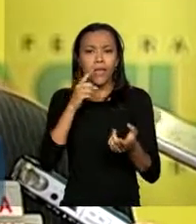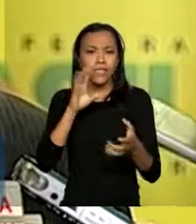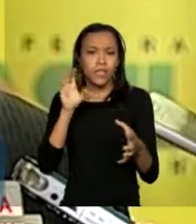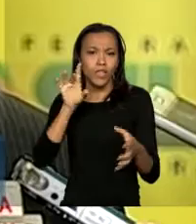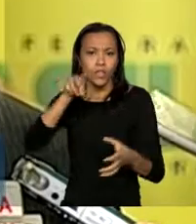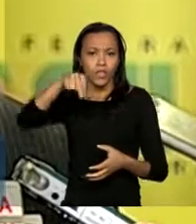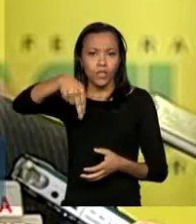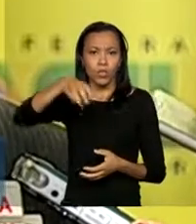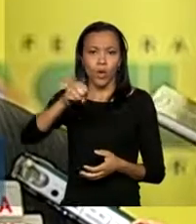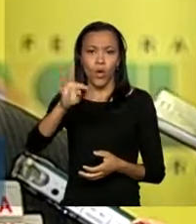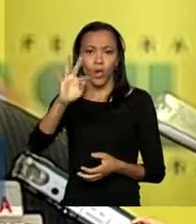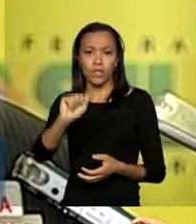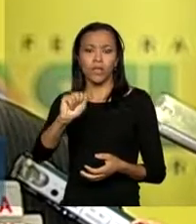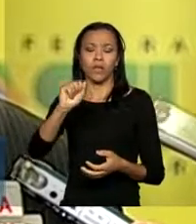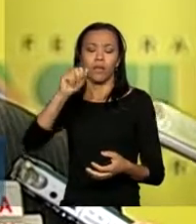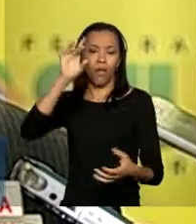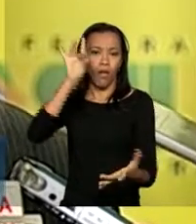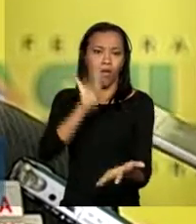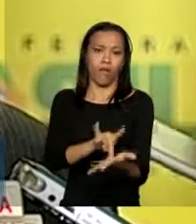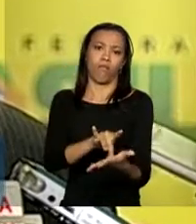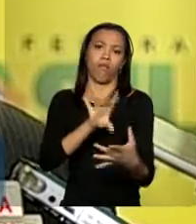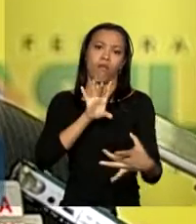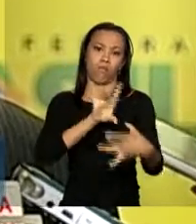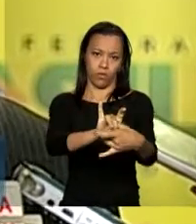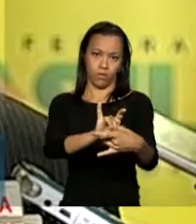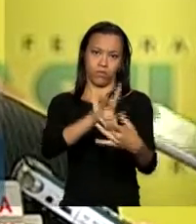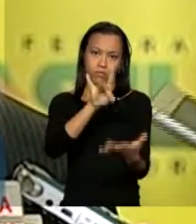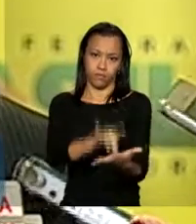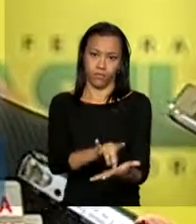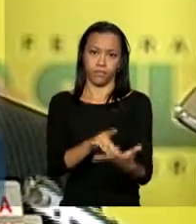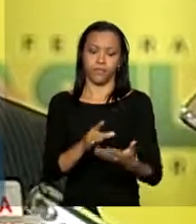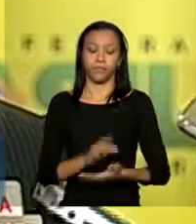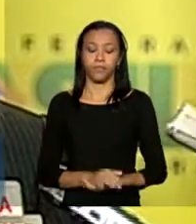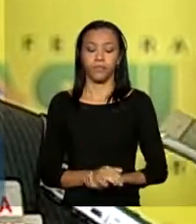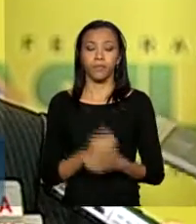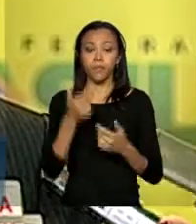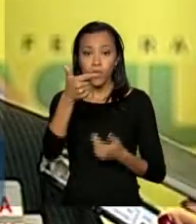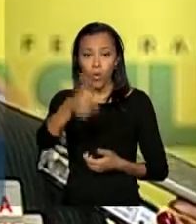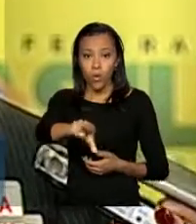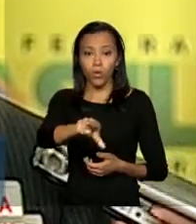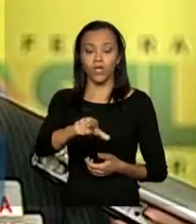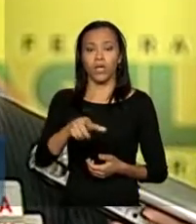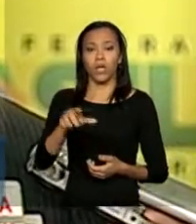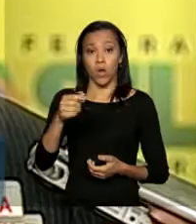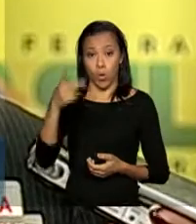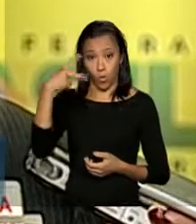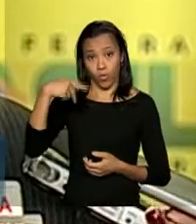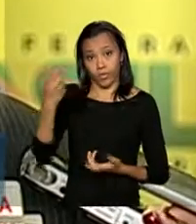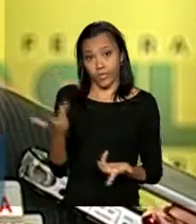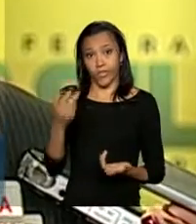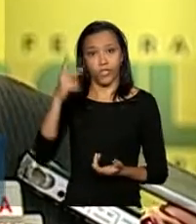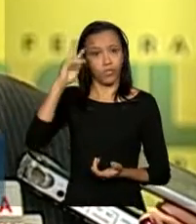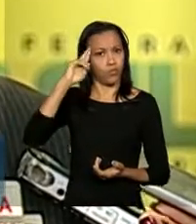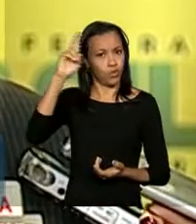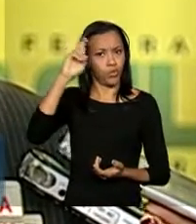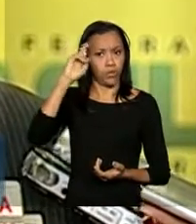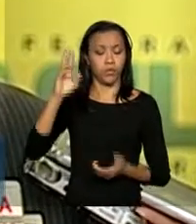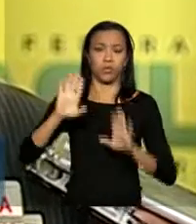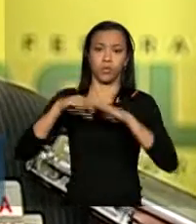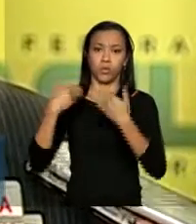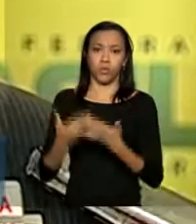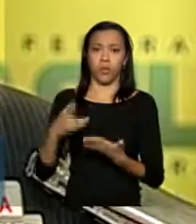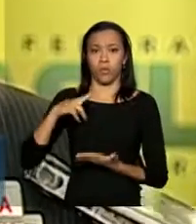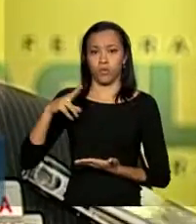e, sobretudo, ver qual a contribuição efetiva da escola. Veja, um educador, seja um diretor de escola particular,